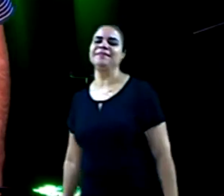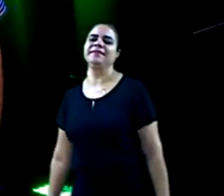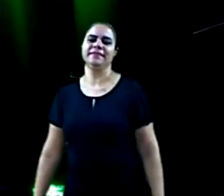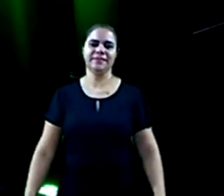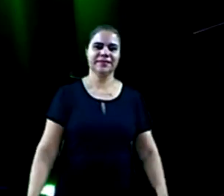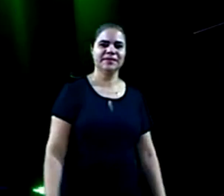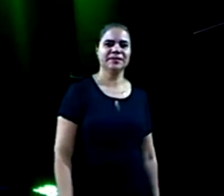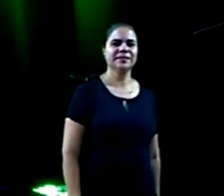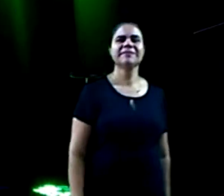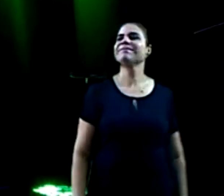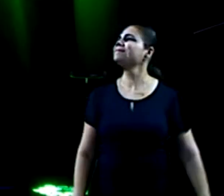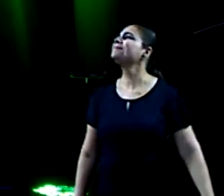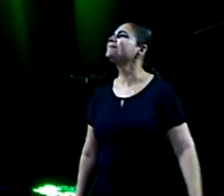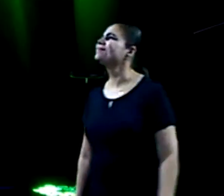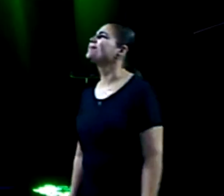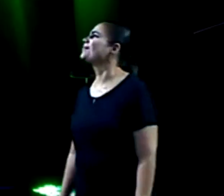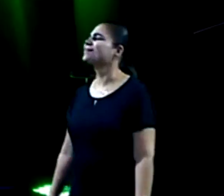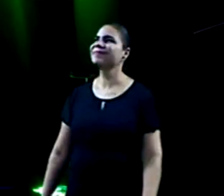eu.